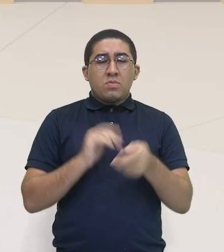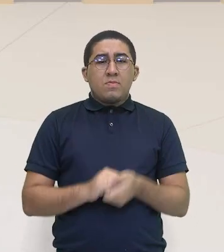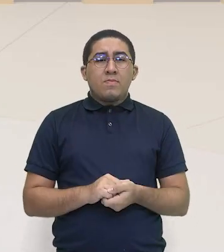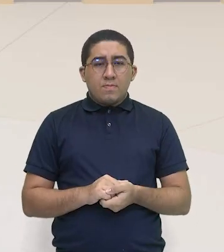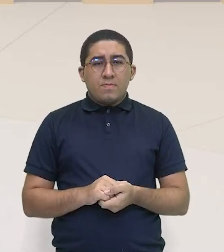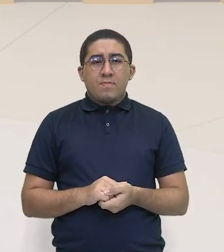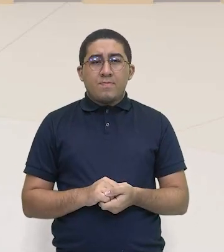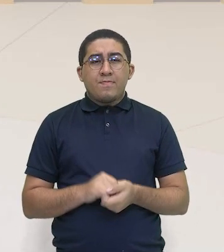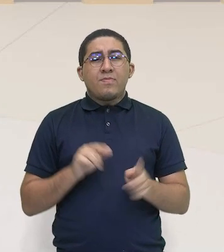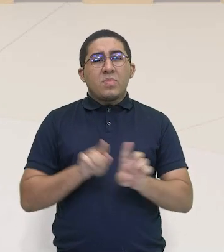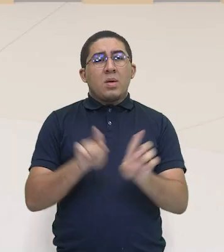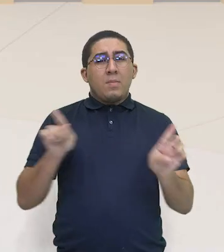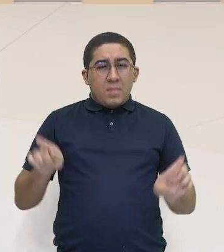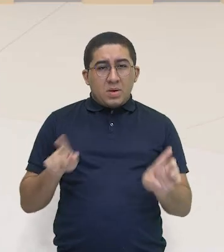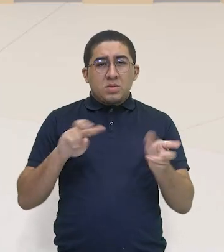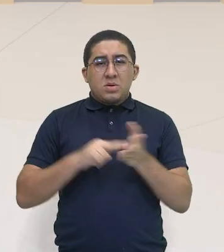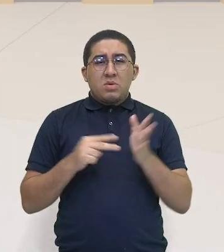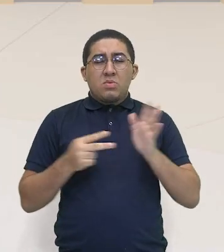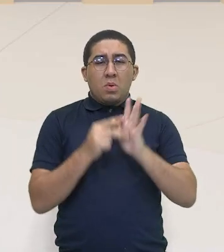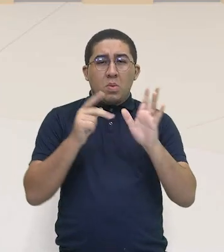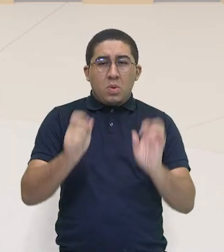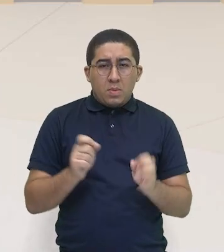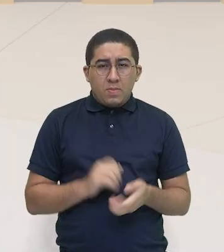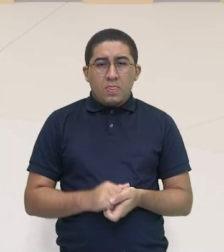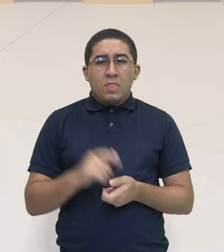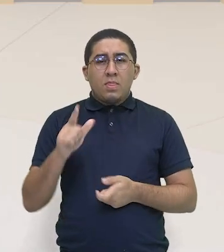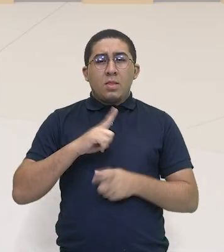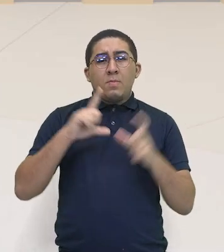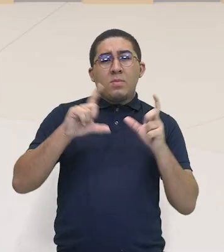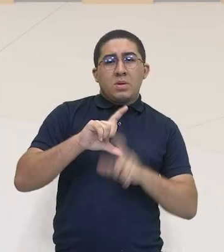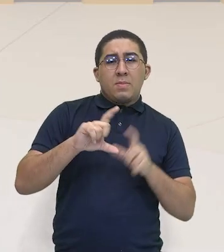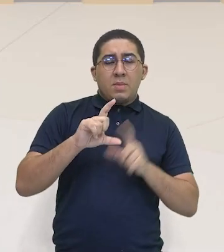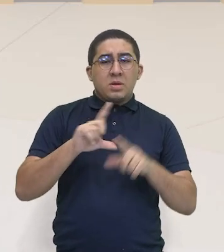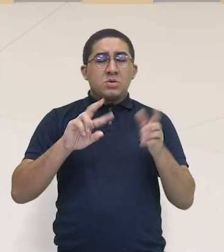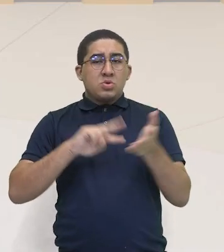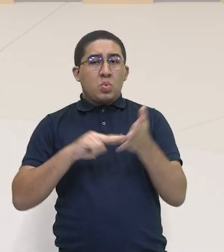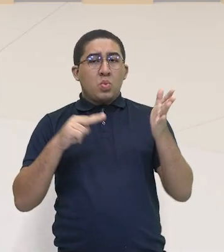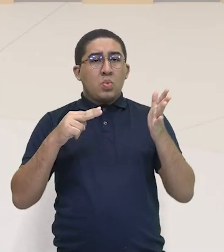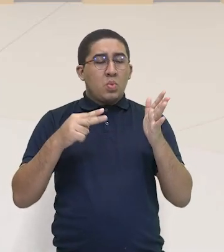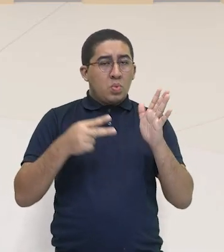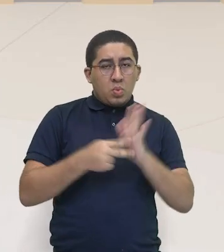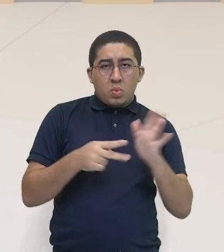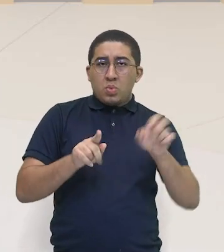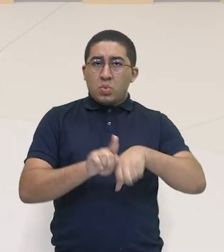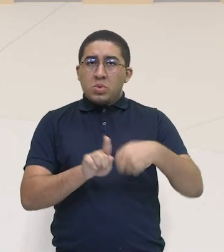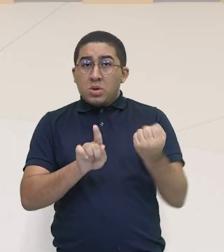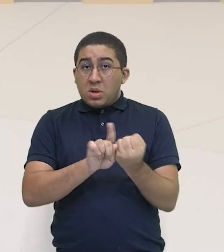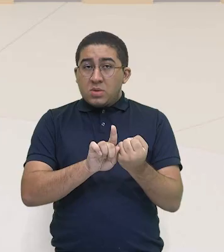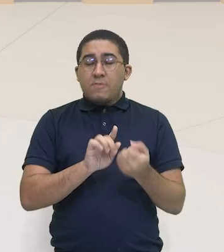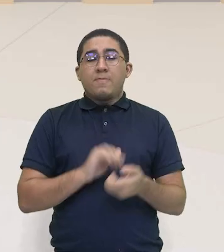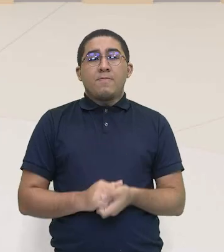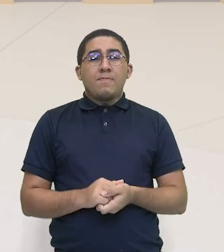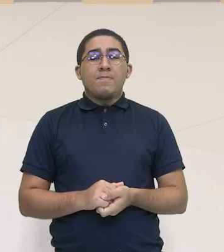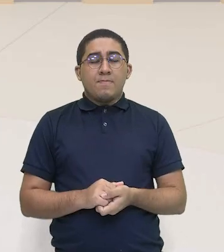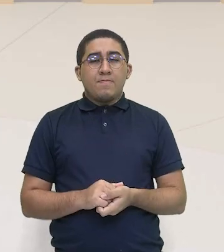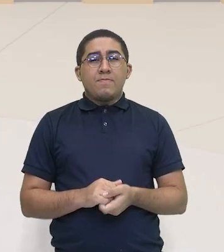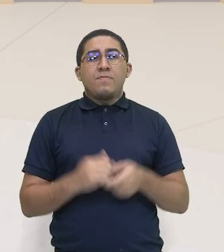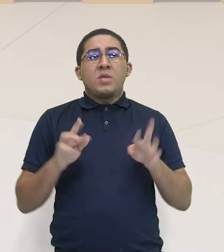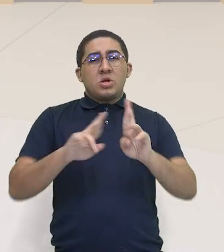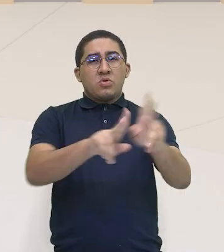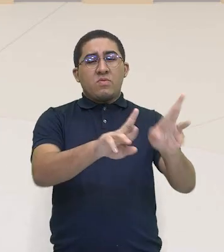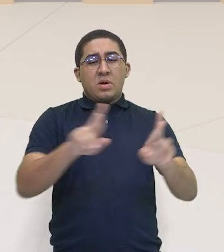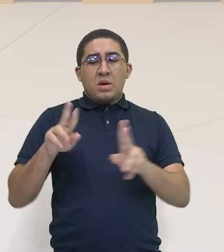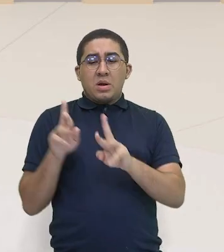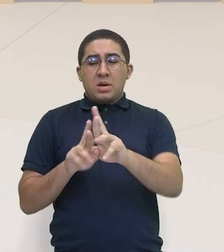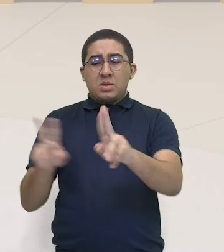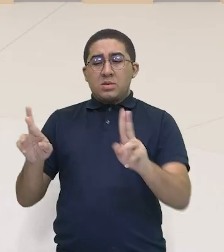também, urbanas, né? ali. Mas faz com que haja o quê? Uma interdependência social, ou seja, a diferença entre os indivíduos faz